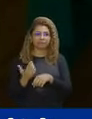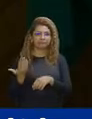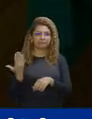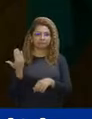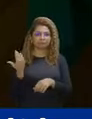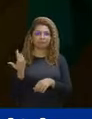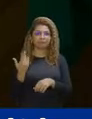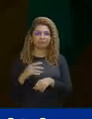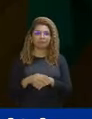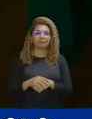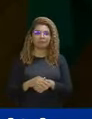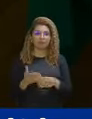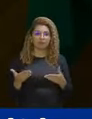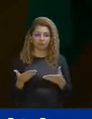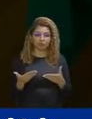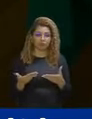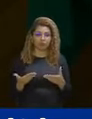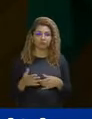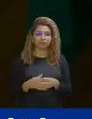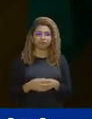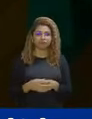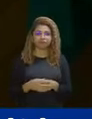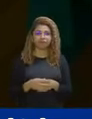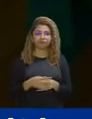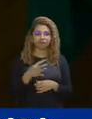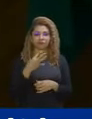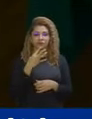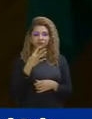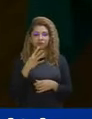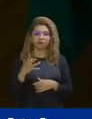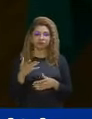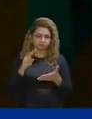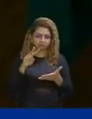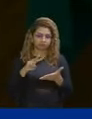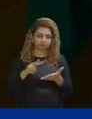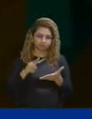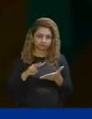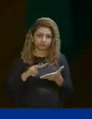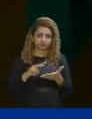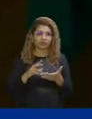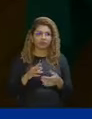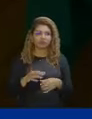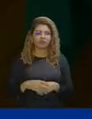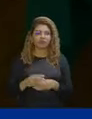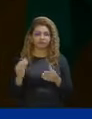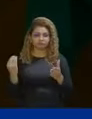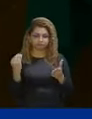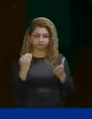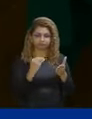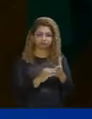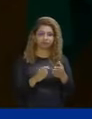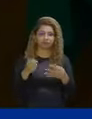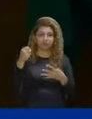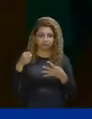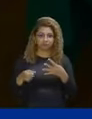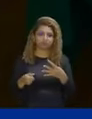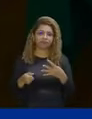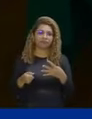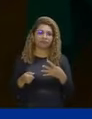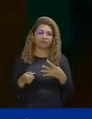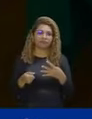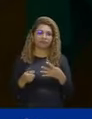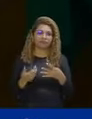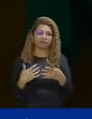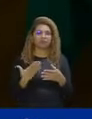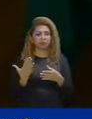atrás, foi levado ao meu conhecimento que foi prolatada uma decisão. E como o processo,